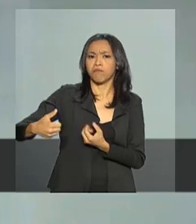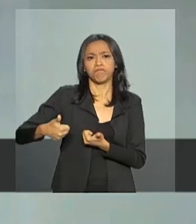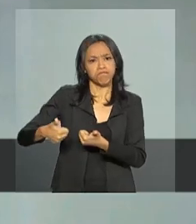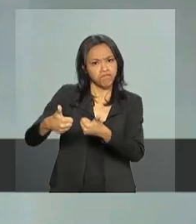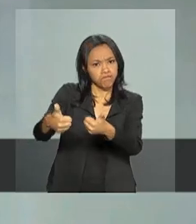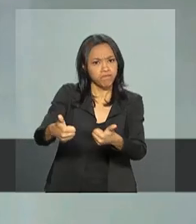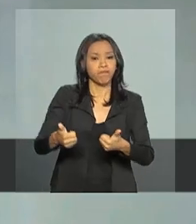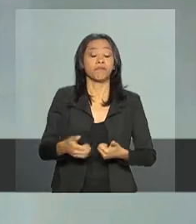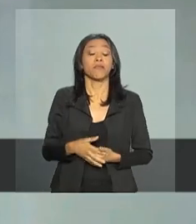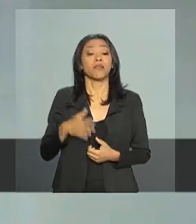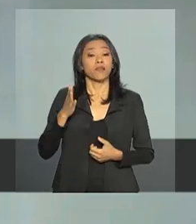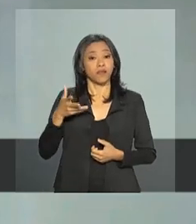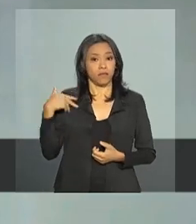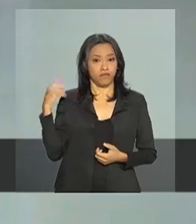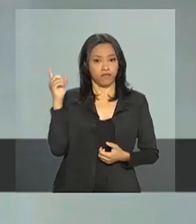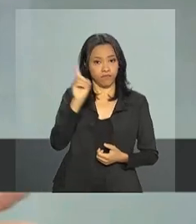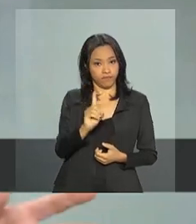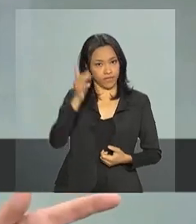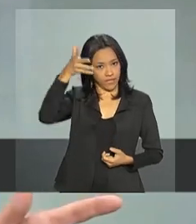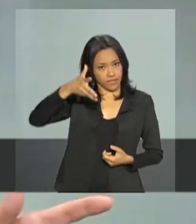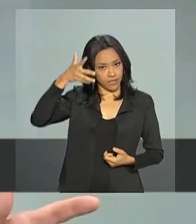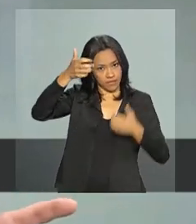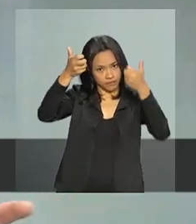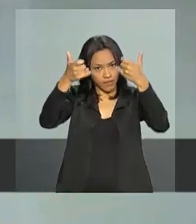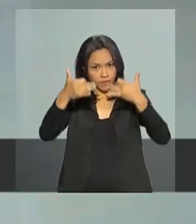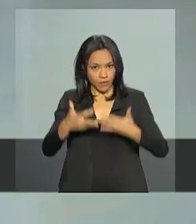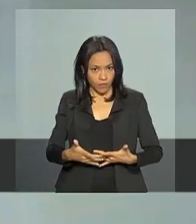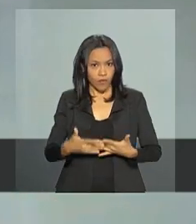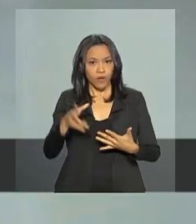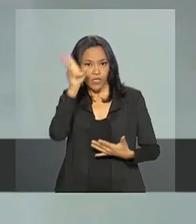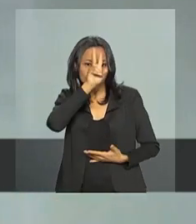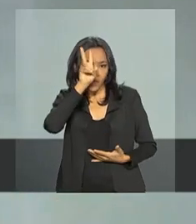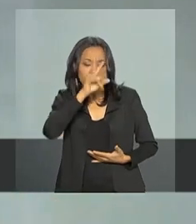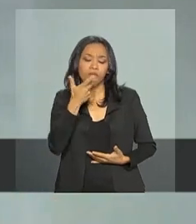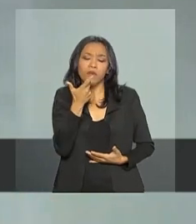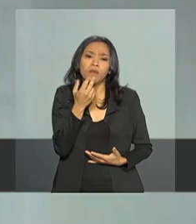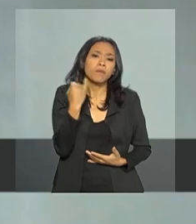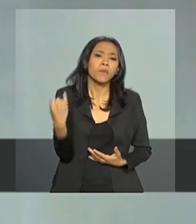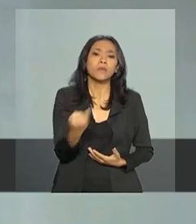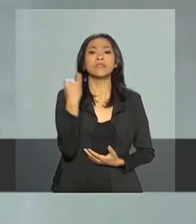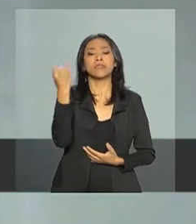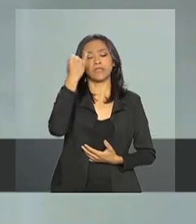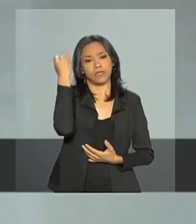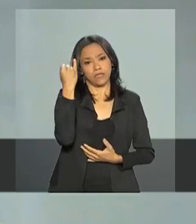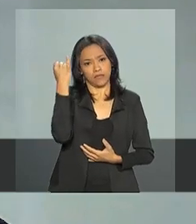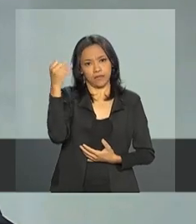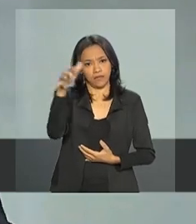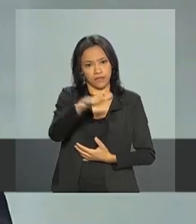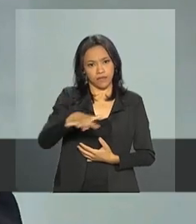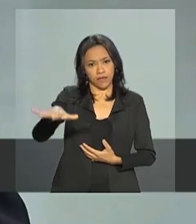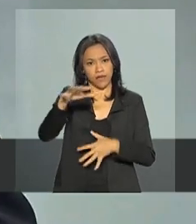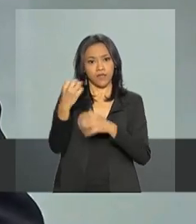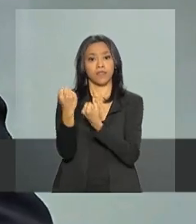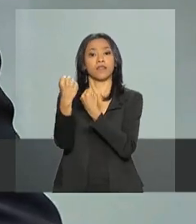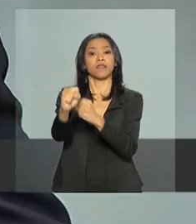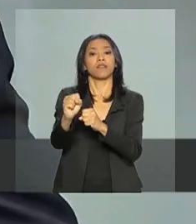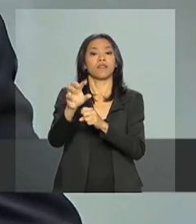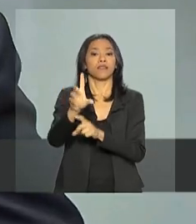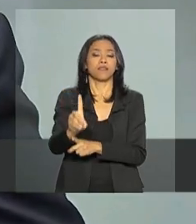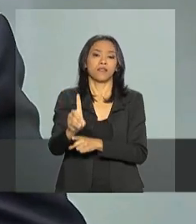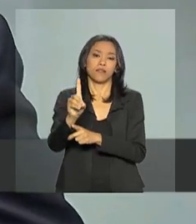aqui revela a importância da defensoria, não é? E interessante como ela